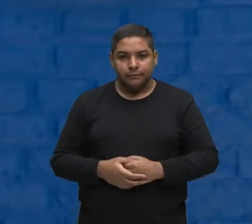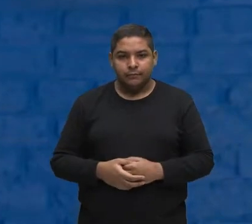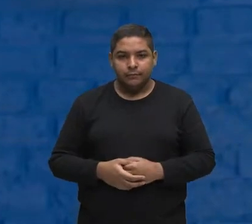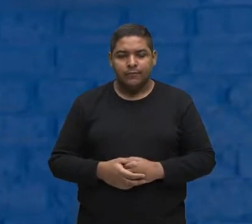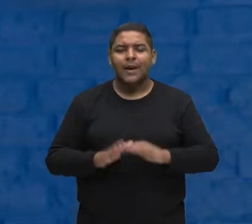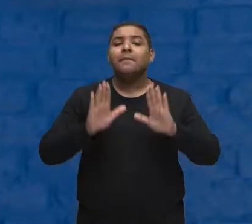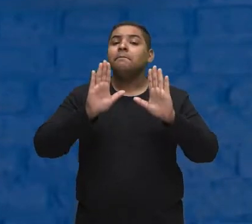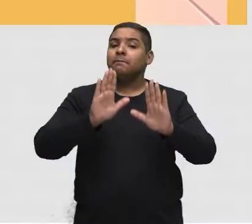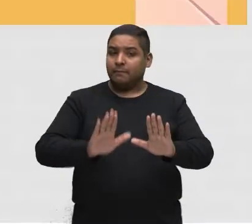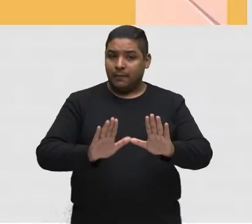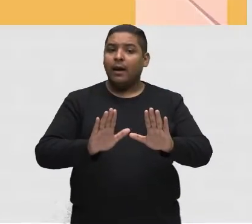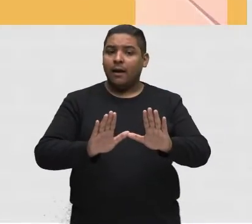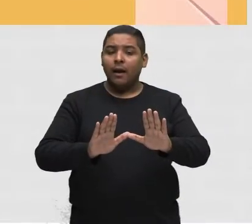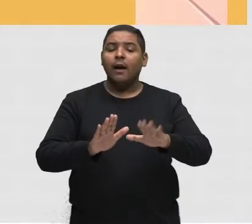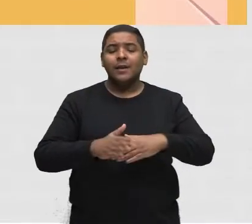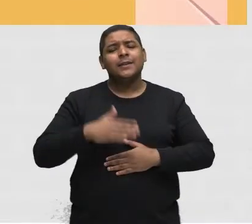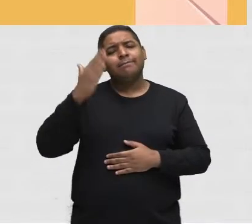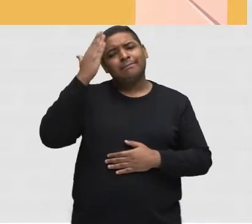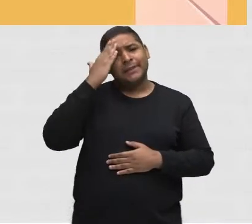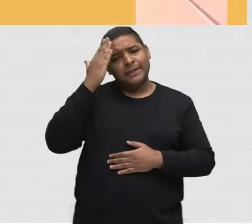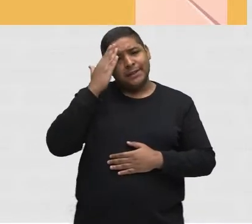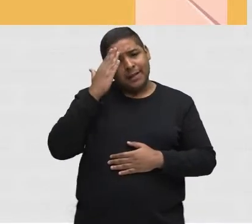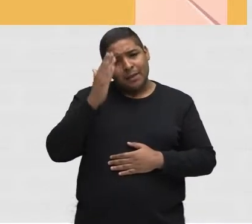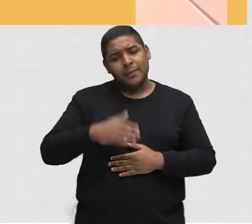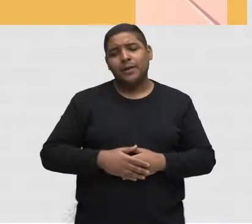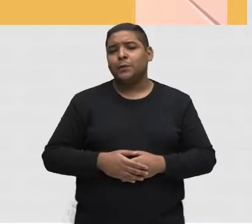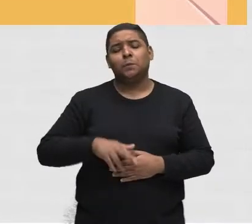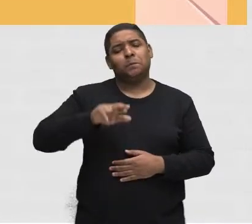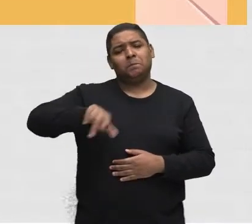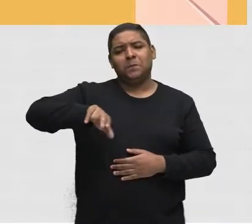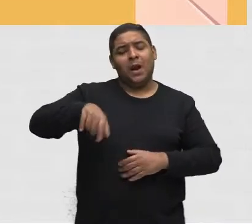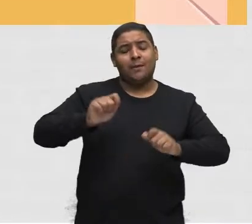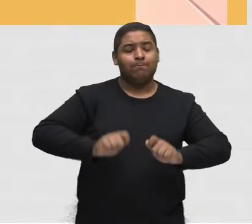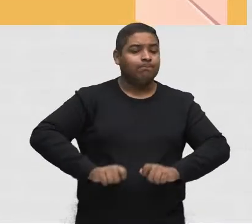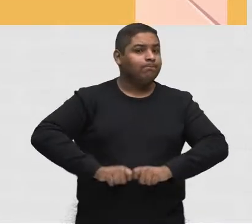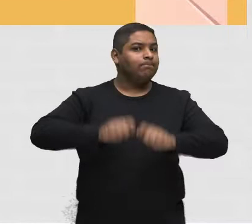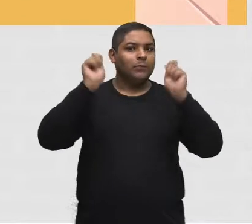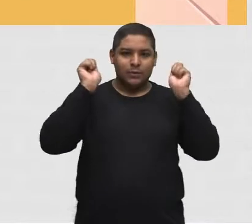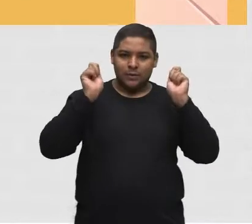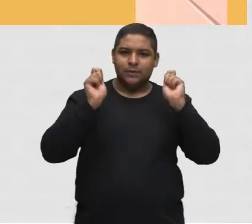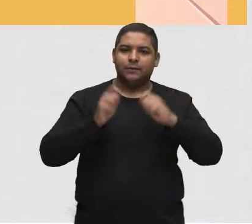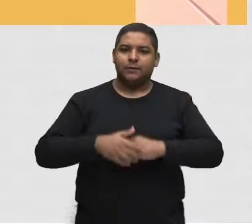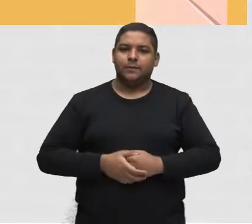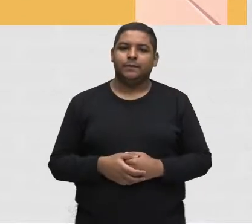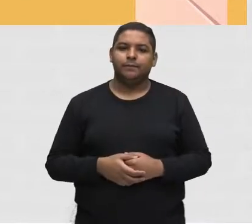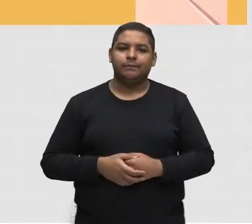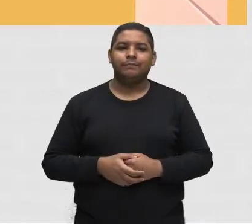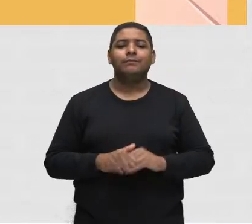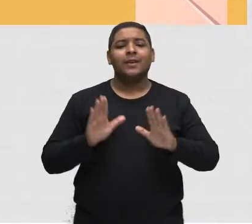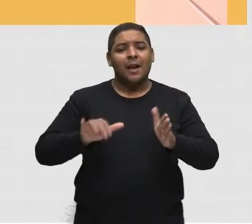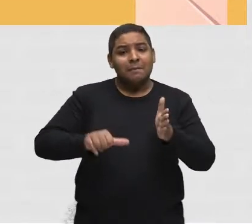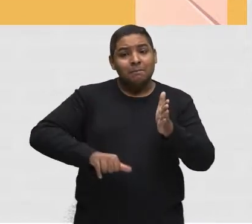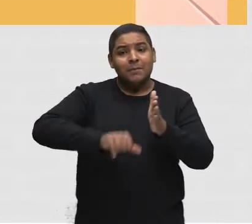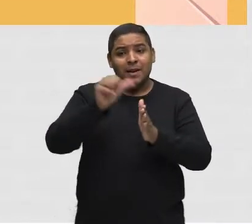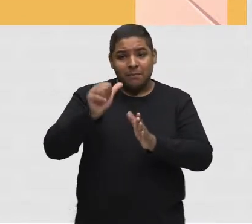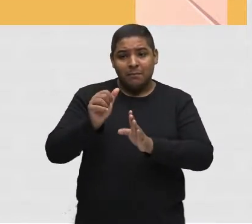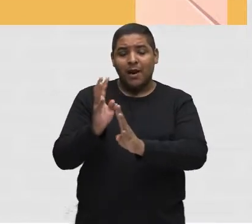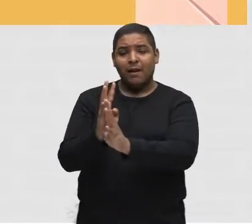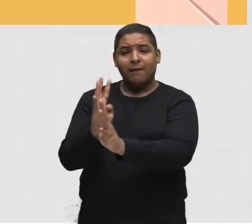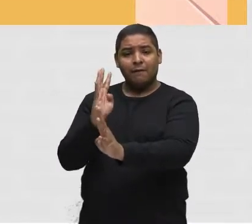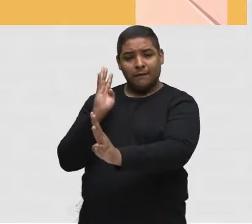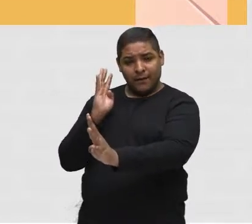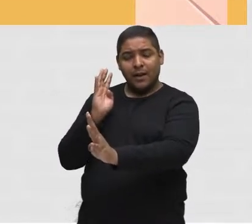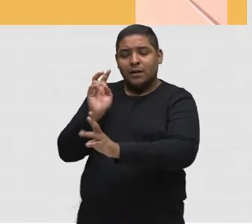No entanto, ela sabia que isto era quase impossível, já que na primeira fila